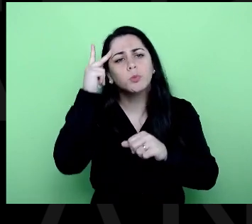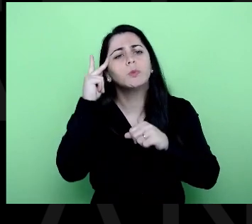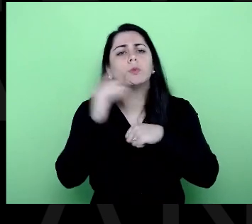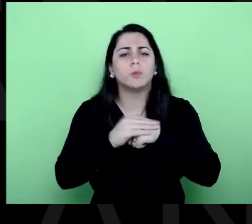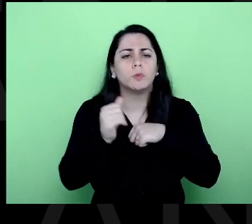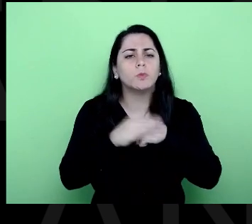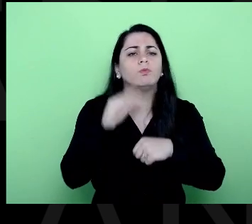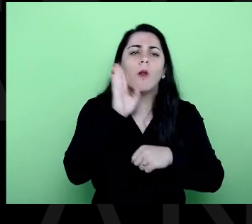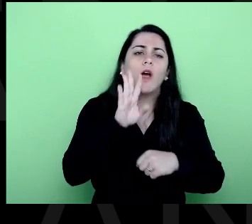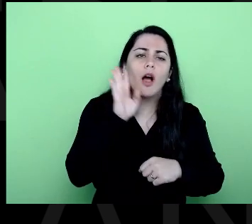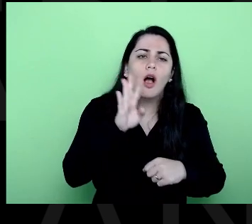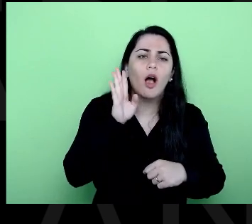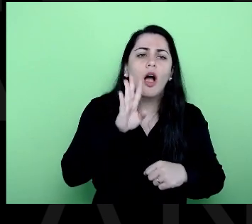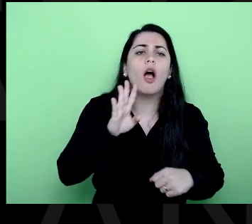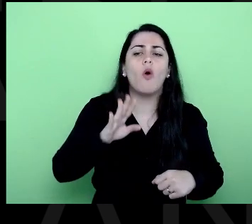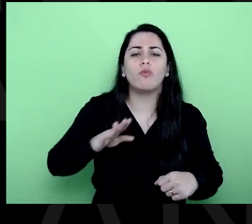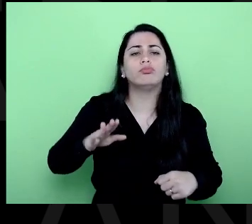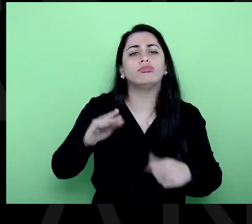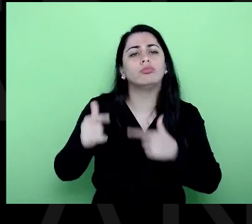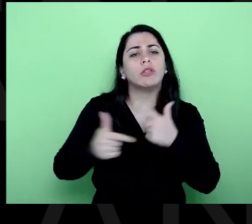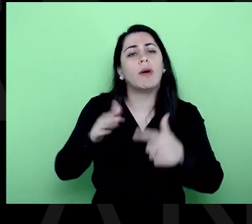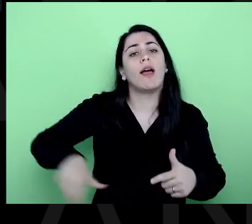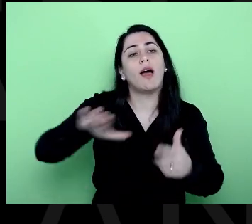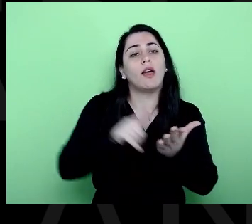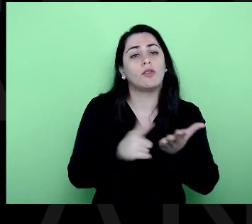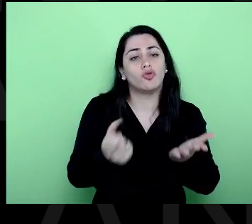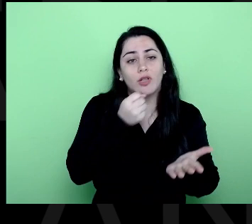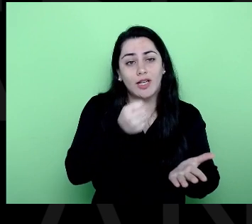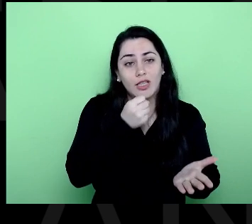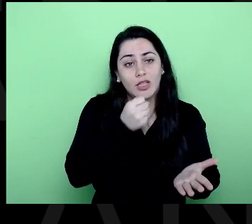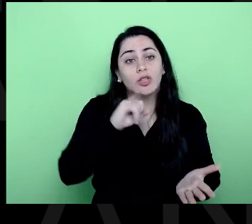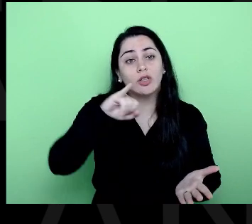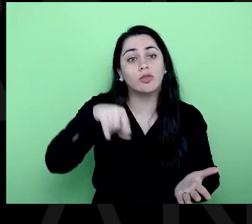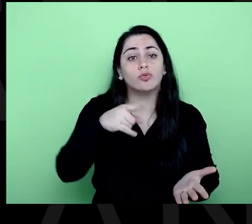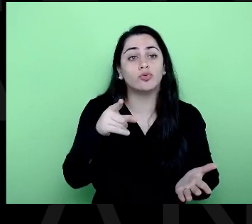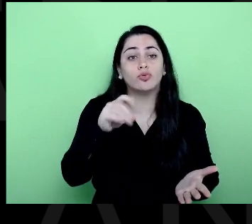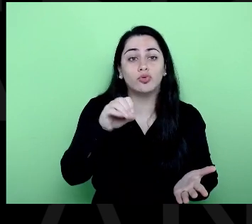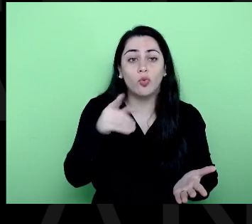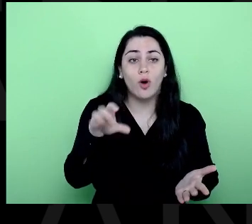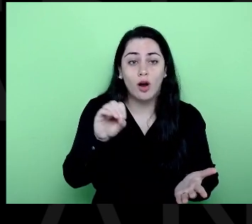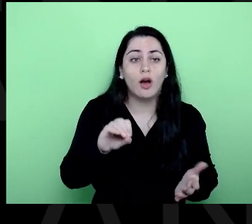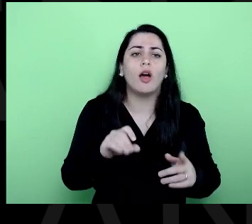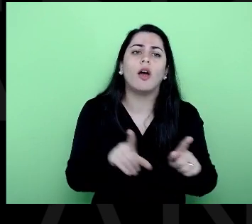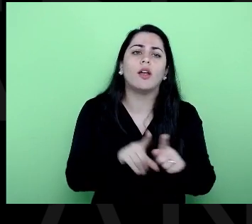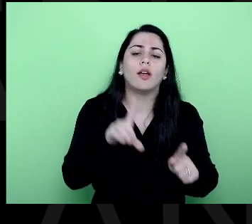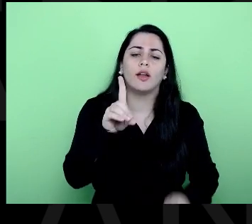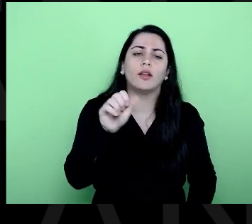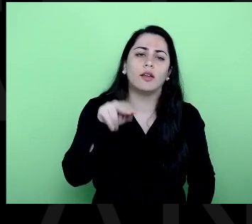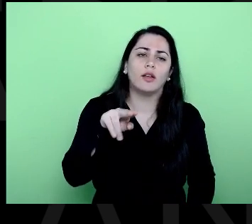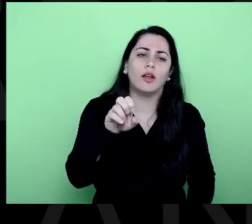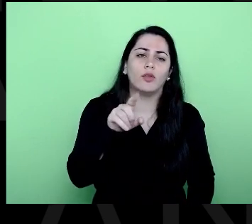todas têm uma ligação com o jornalismo, né? O João Weiner é jornalista, a Danusa trabalha em jornal a vida inteira,